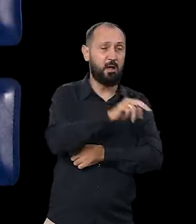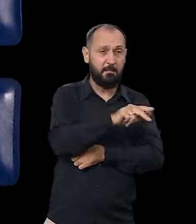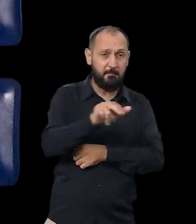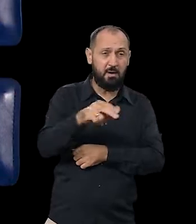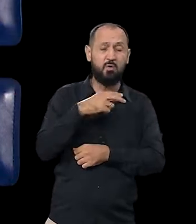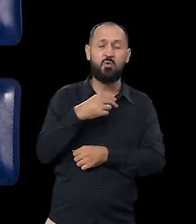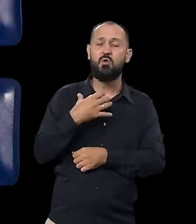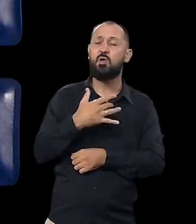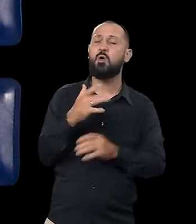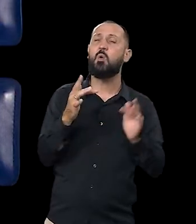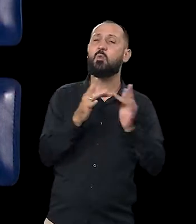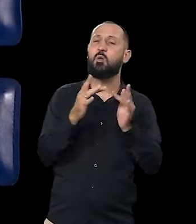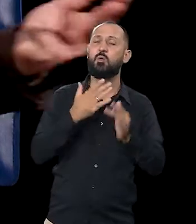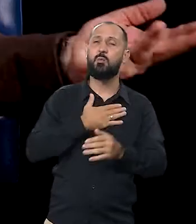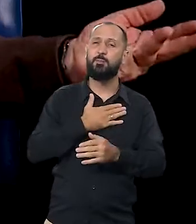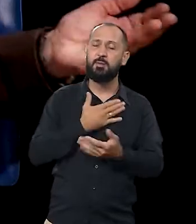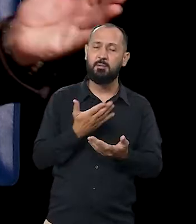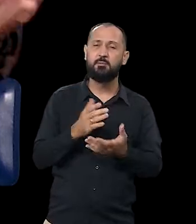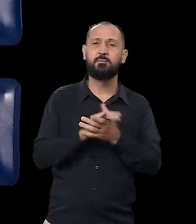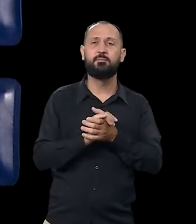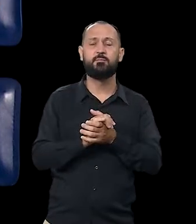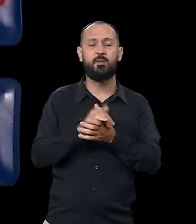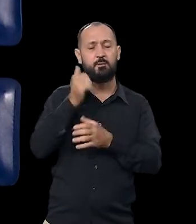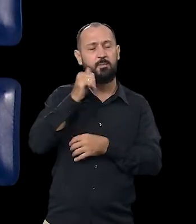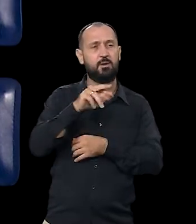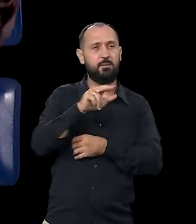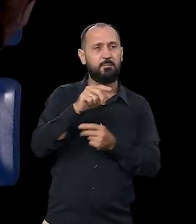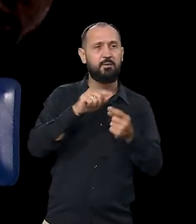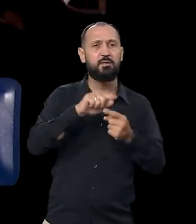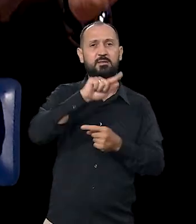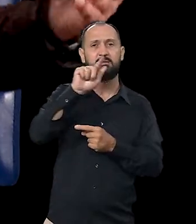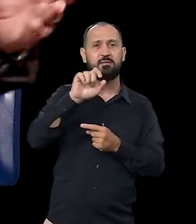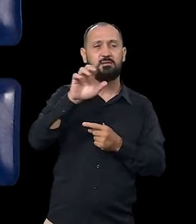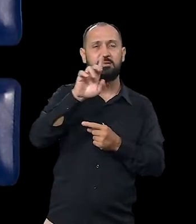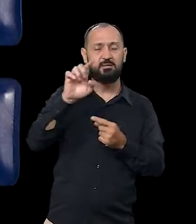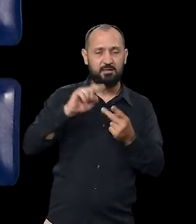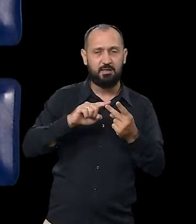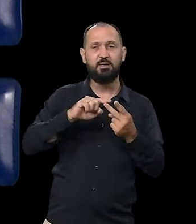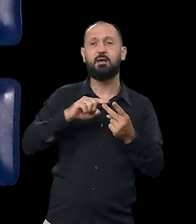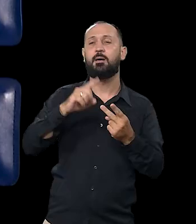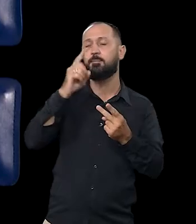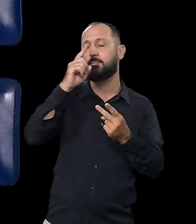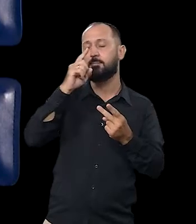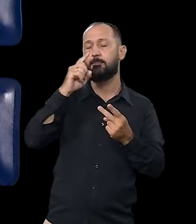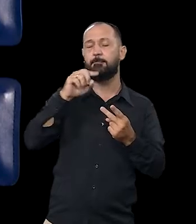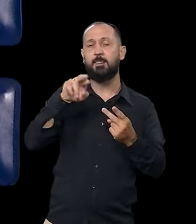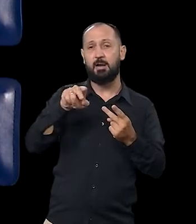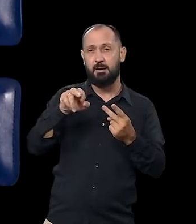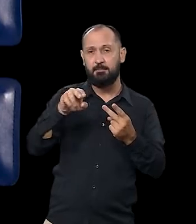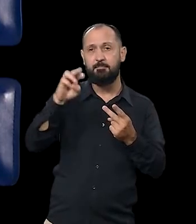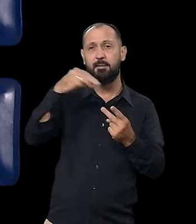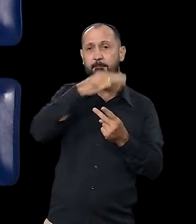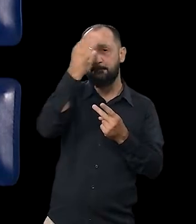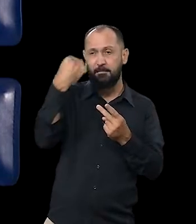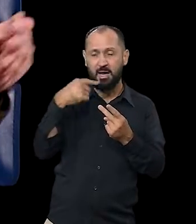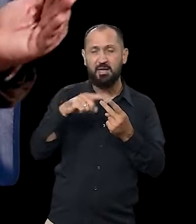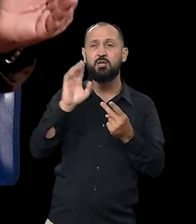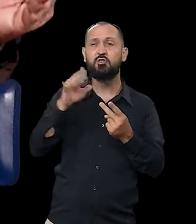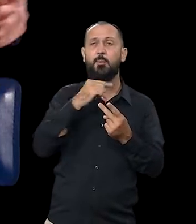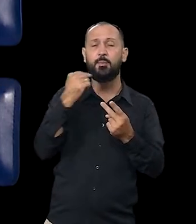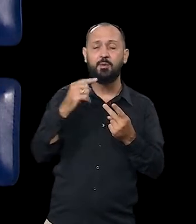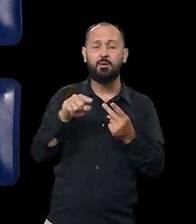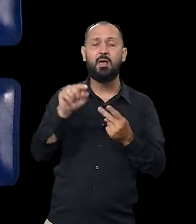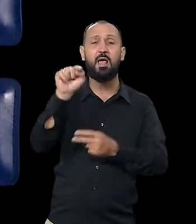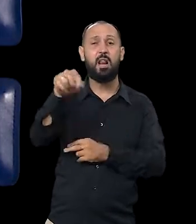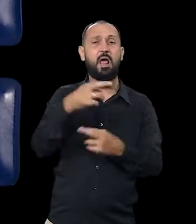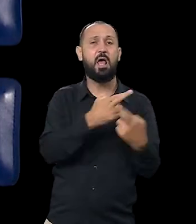irmãs, aquelas que conviveram mais diretamente comigo, a minha irmã Zezé, a minha irmã Maria, que já faleceu,